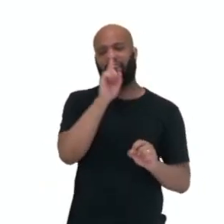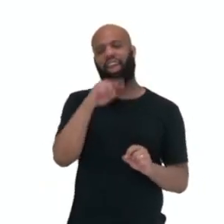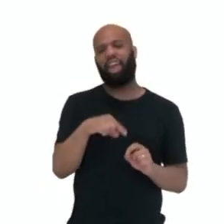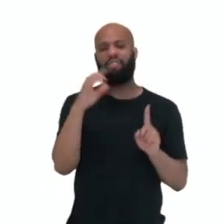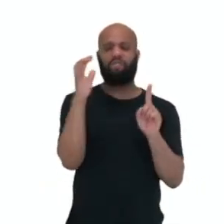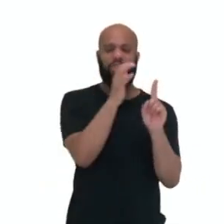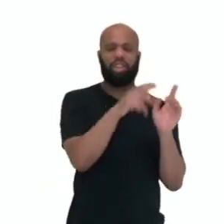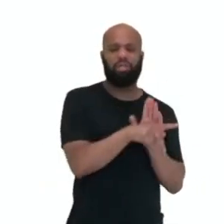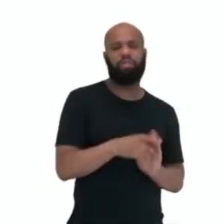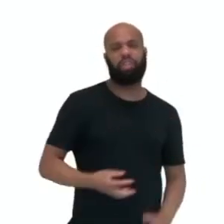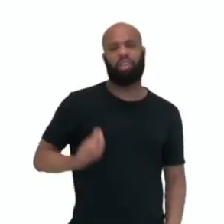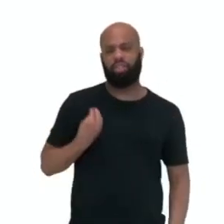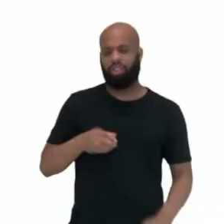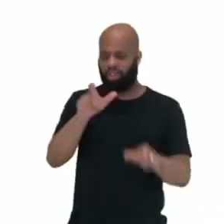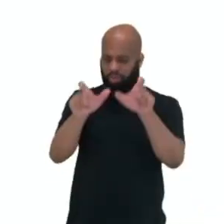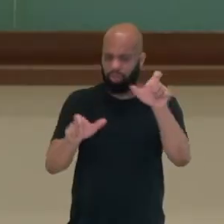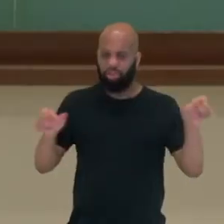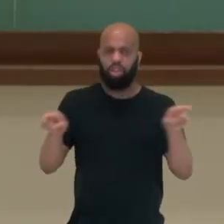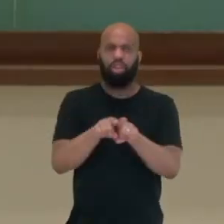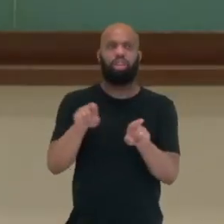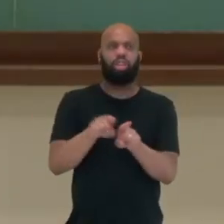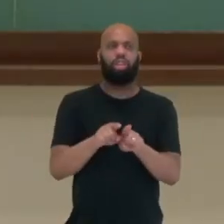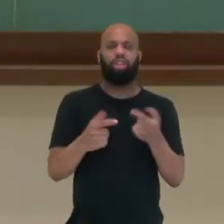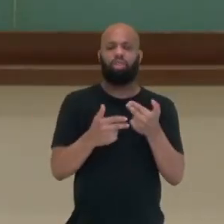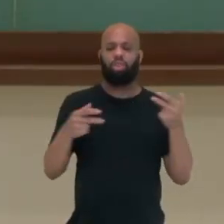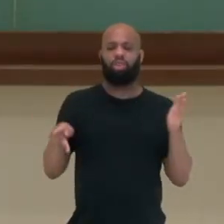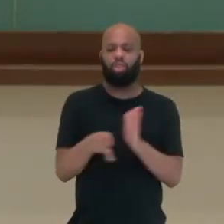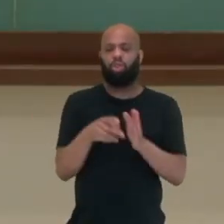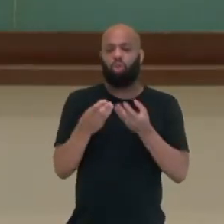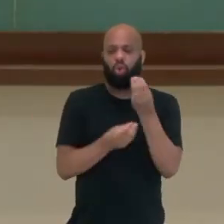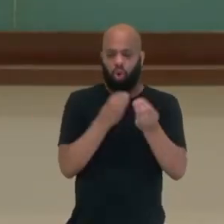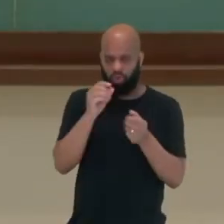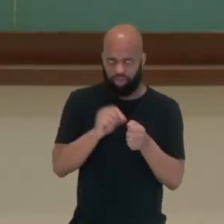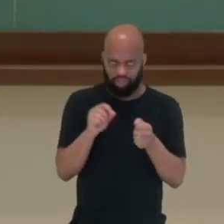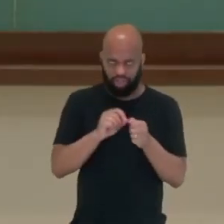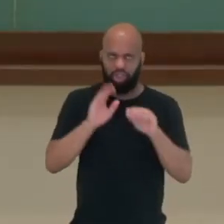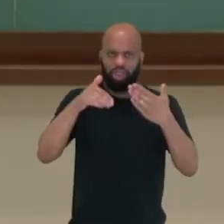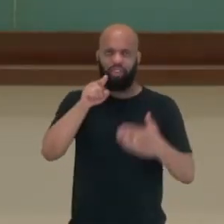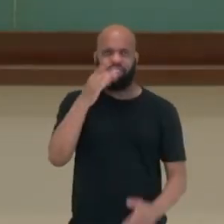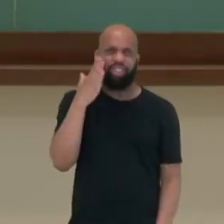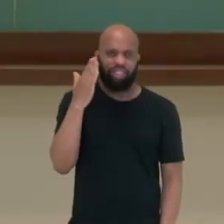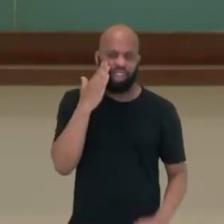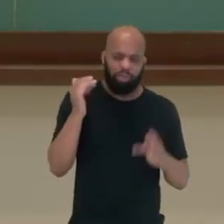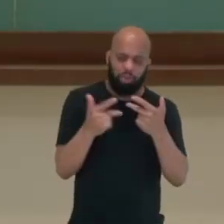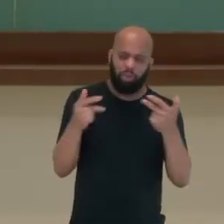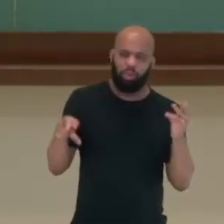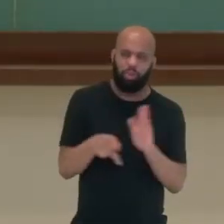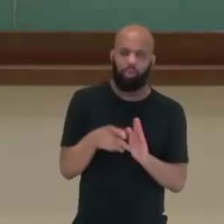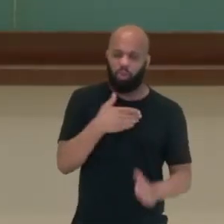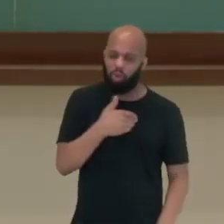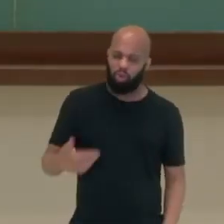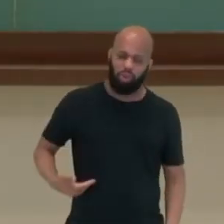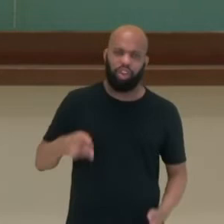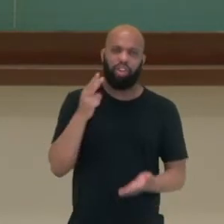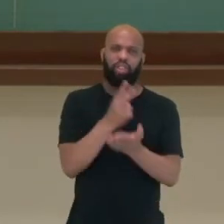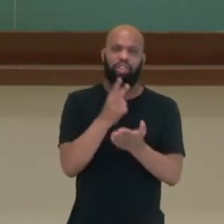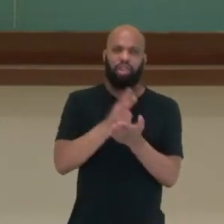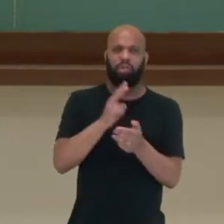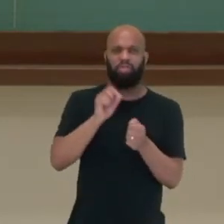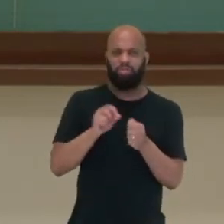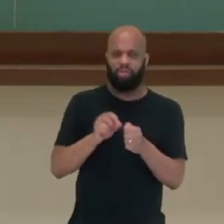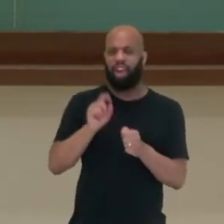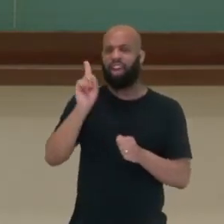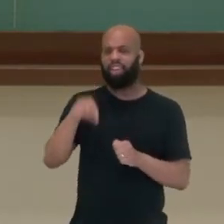das pessoas e as condições de sua execução. Sabe essas obras que o governo vive construindo aí, de casas